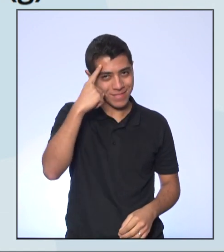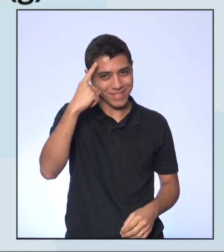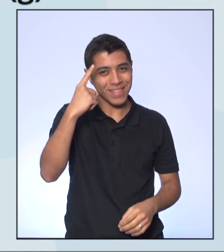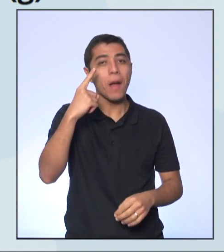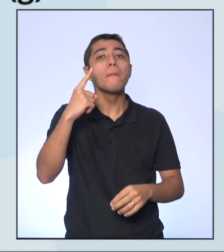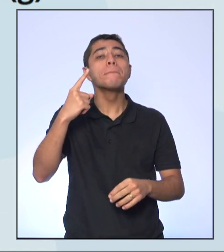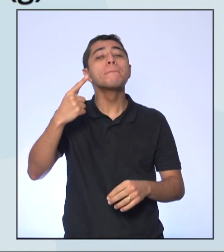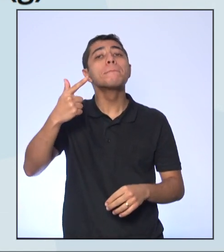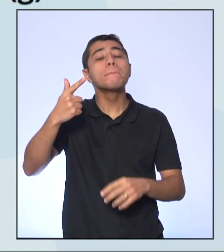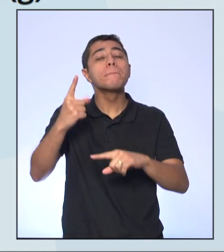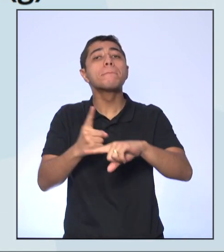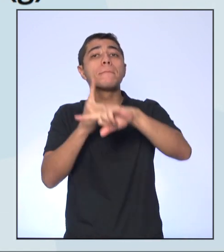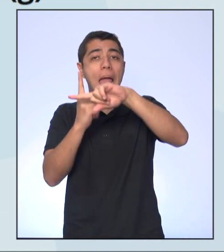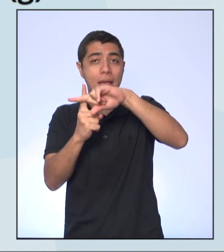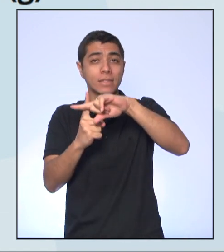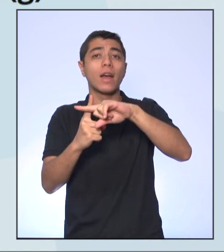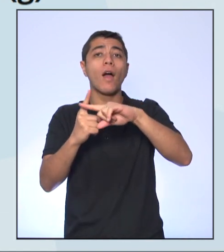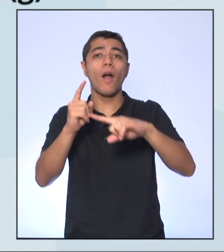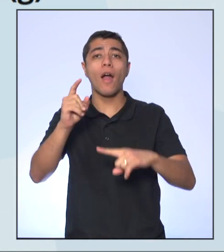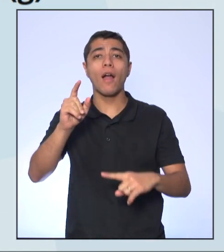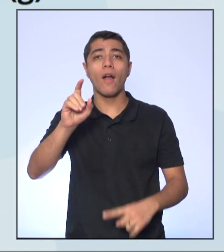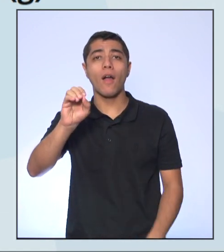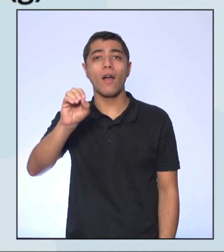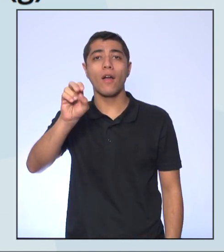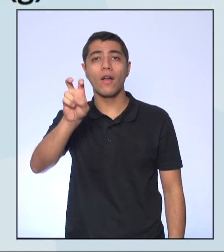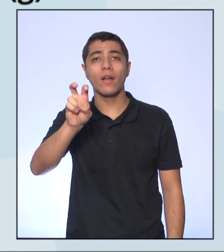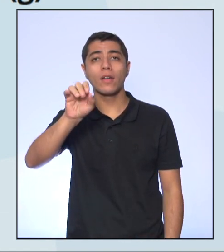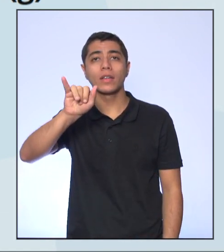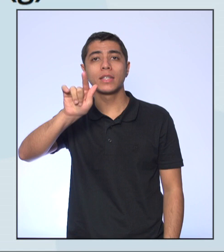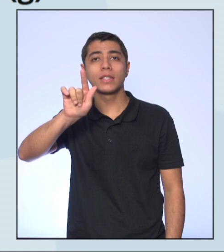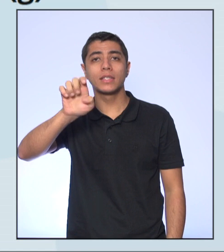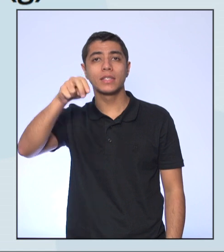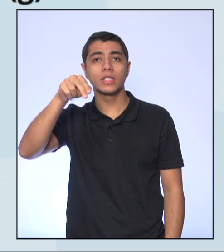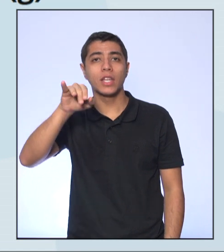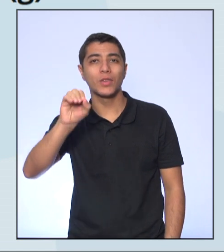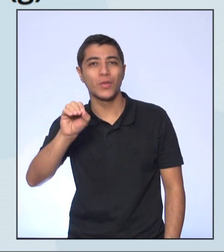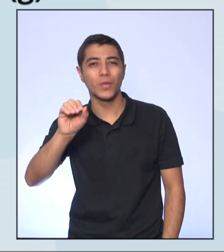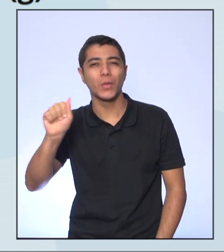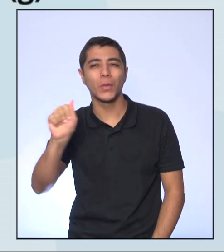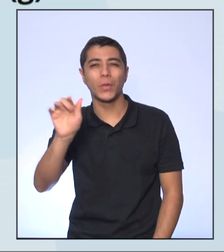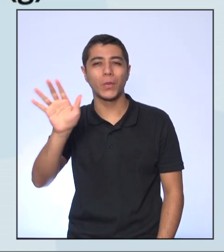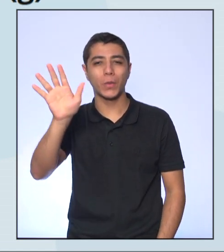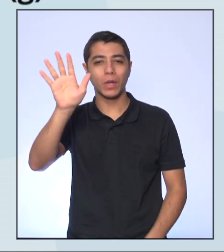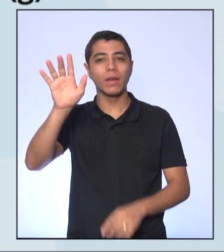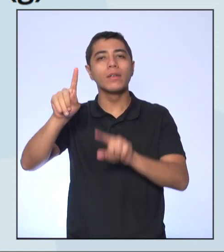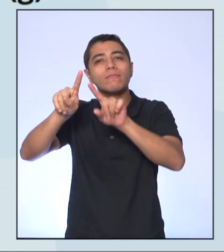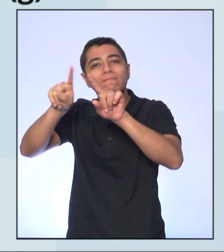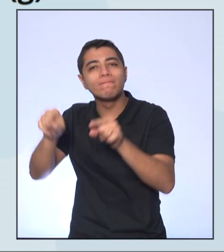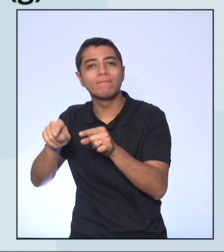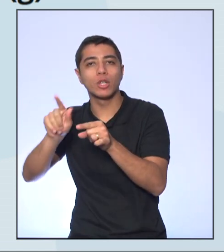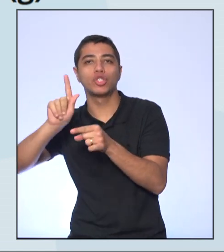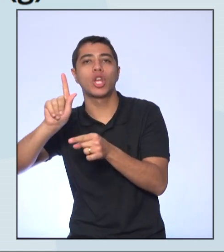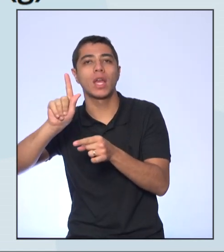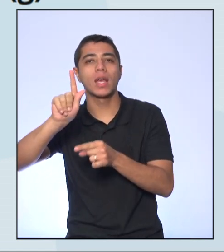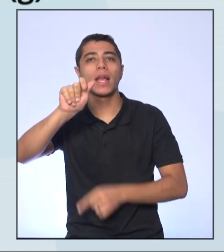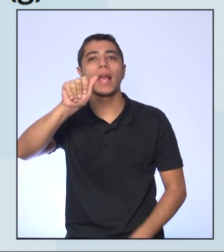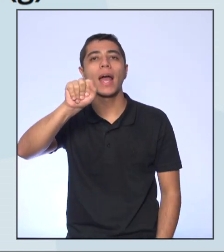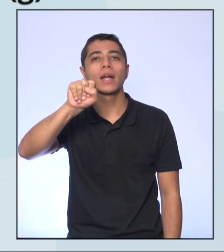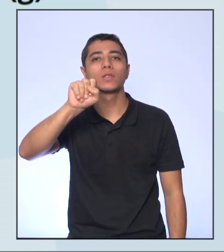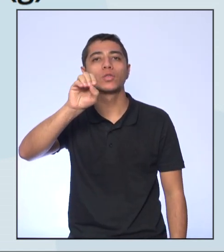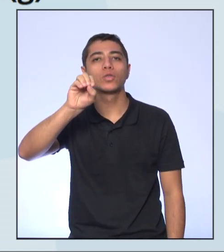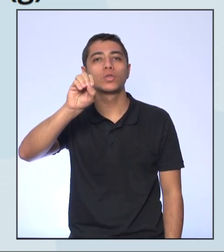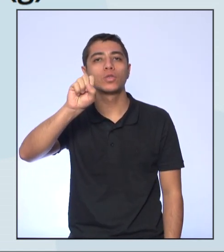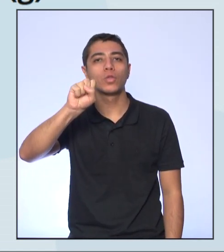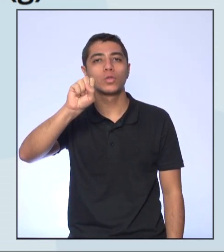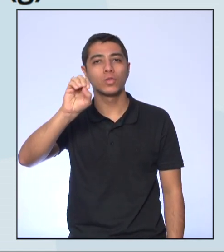gás oxigênio, que é o nosso O2, entre parênteses, o G de gasoso. Se a gente olhar aí, ó, o começo